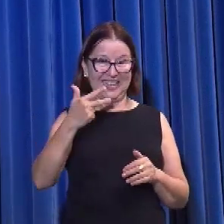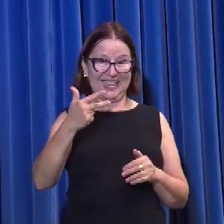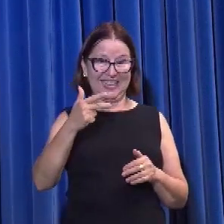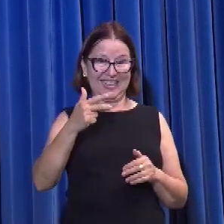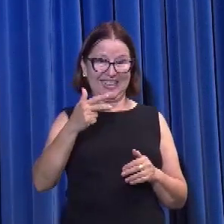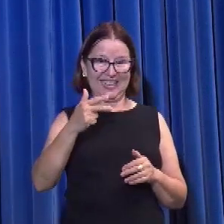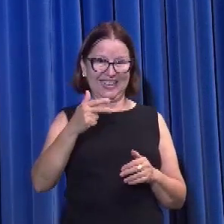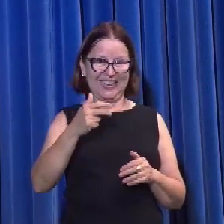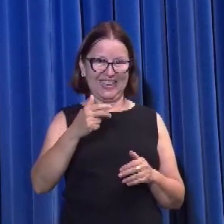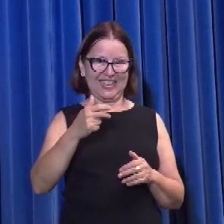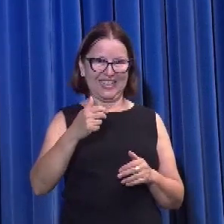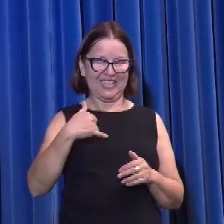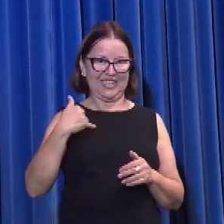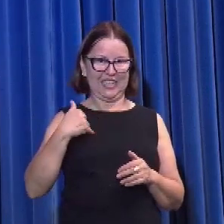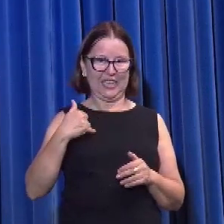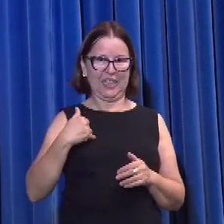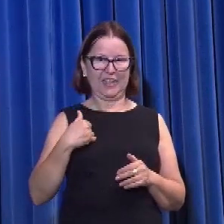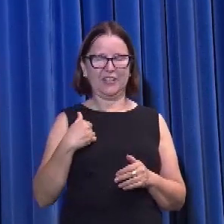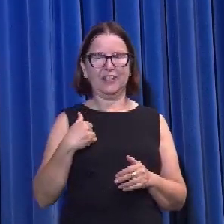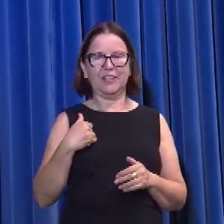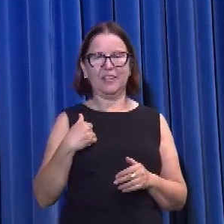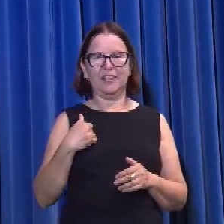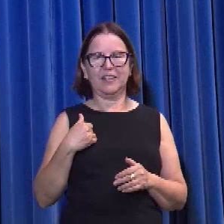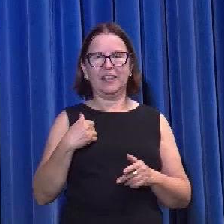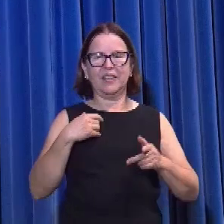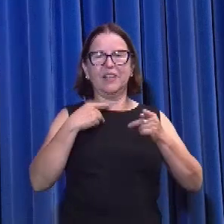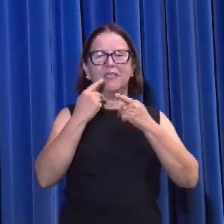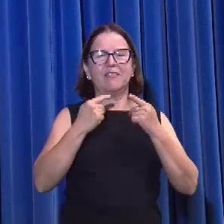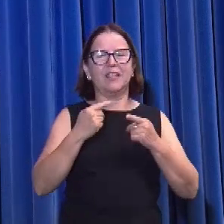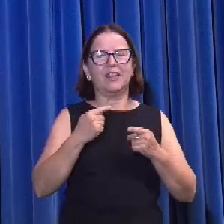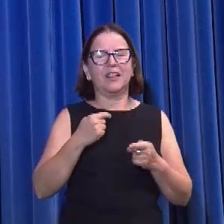assim: Vitória, eu amo você.